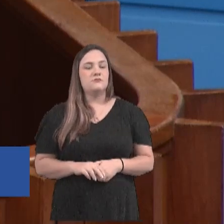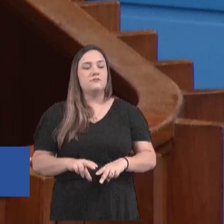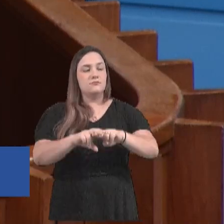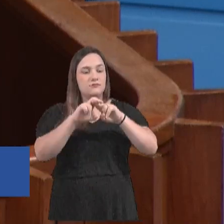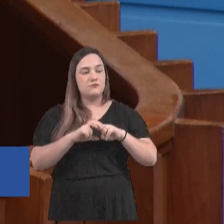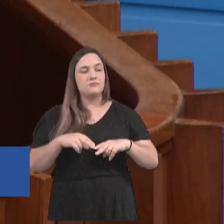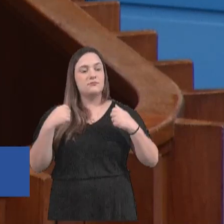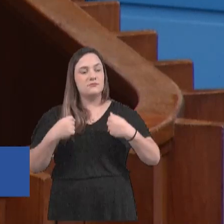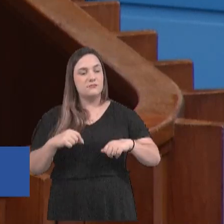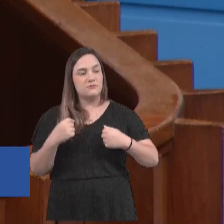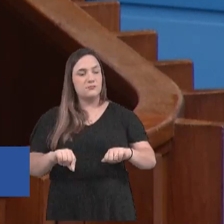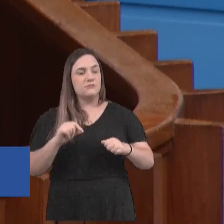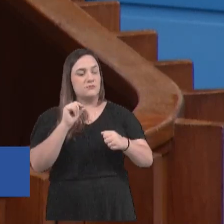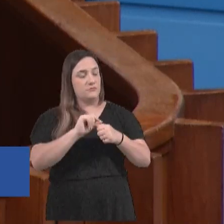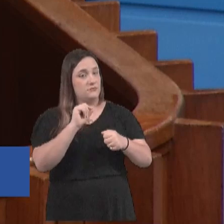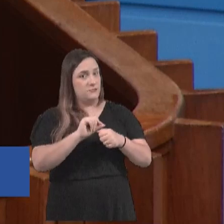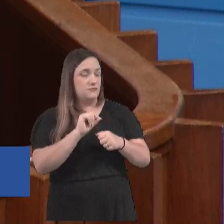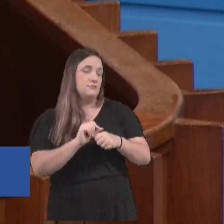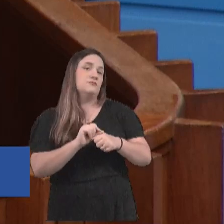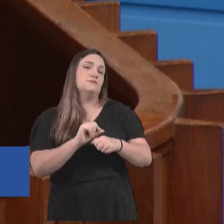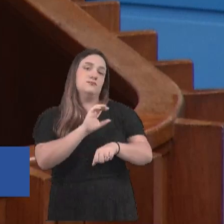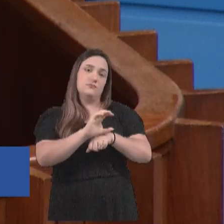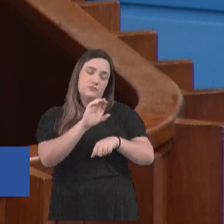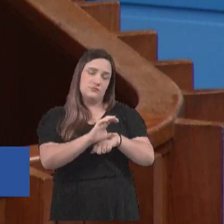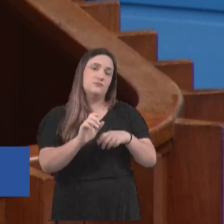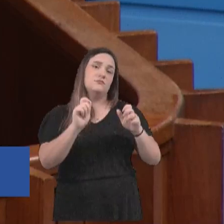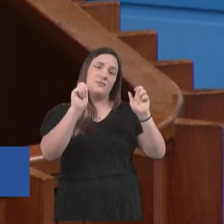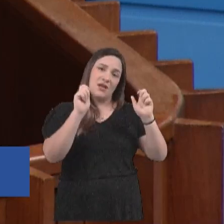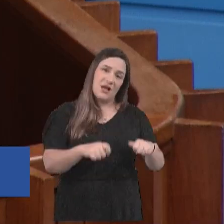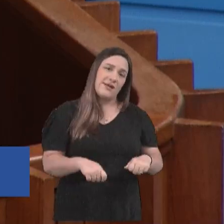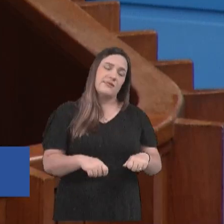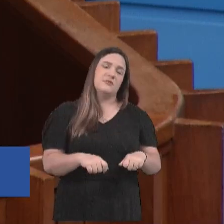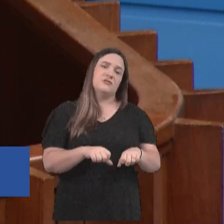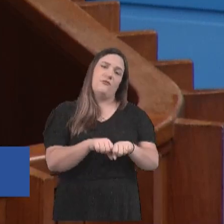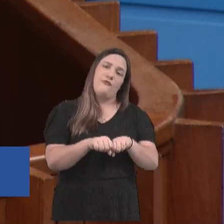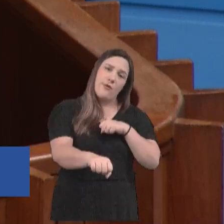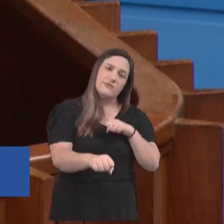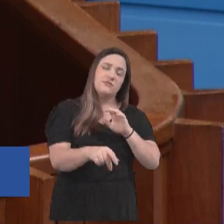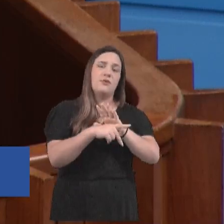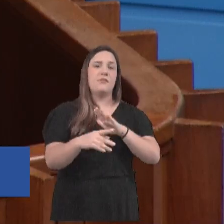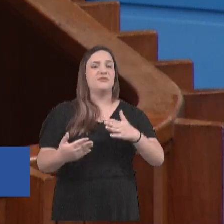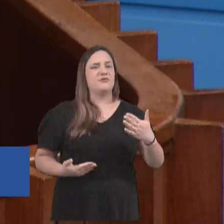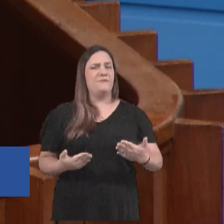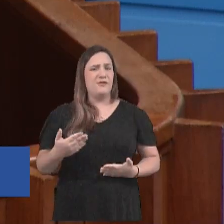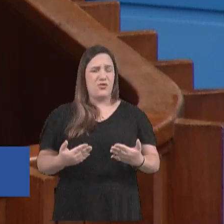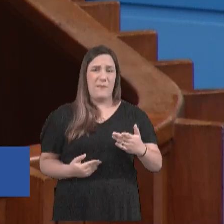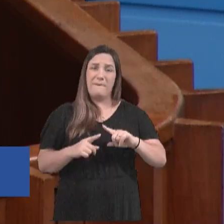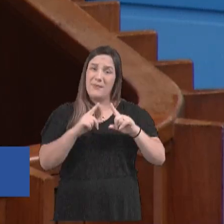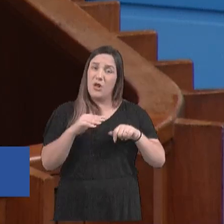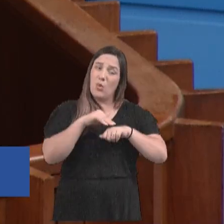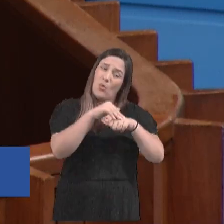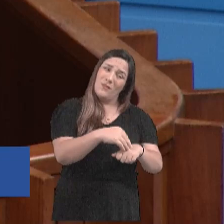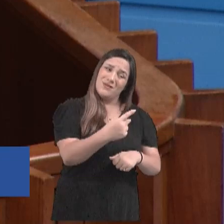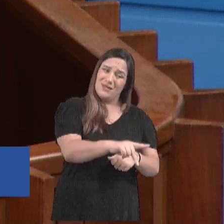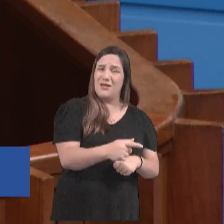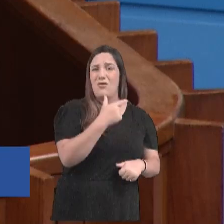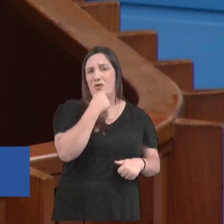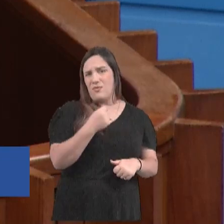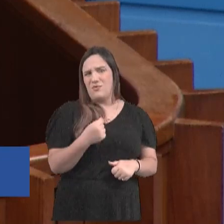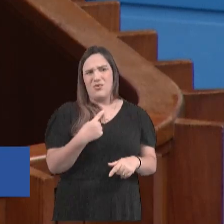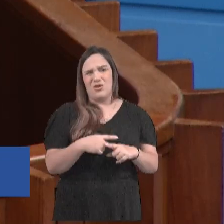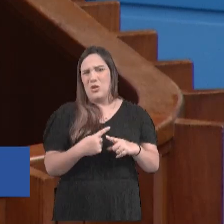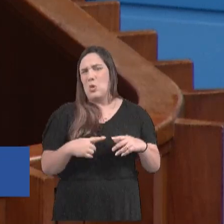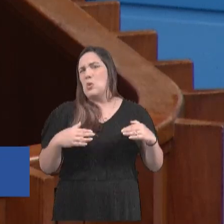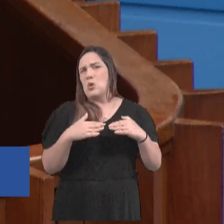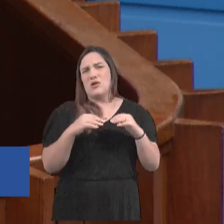esses servidores. E eu quero aqui dizer que esses servidores erram, e não erram porque são também que estão